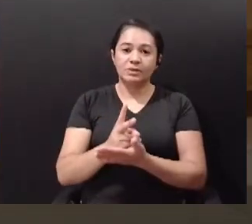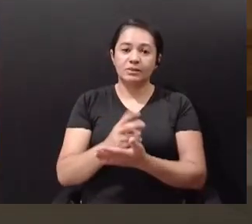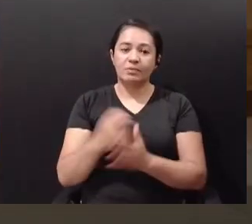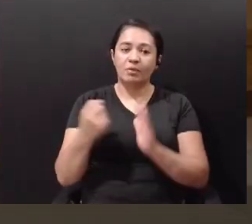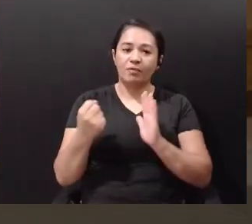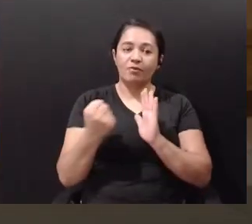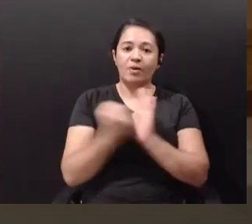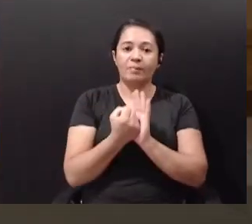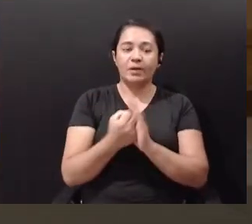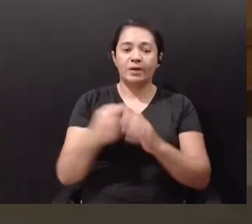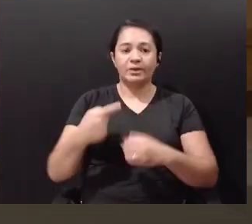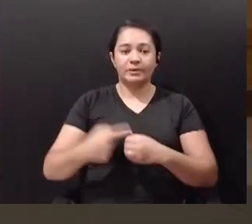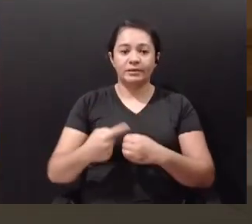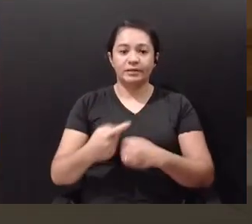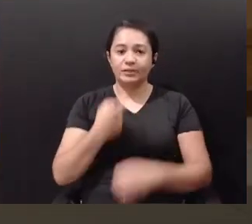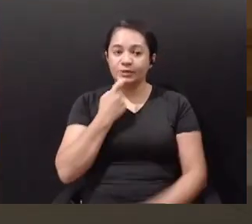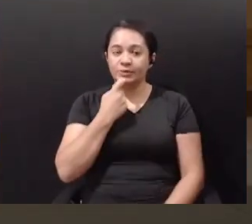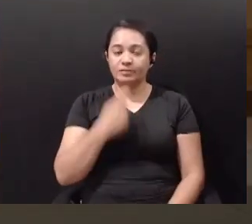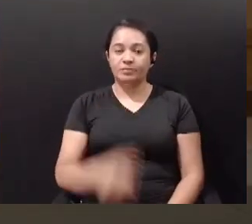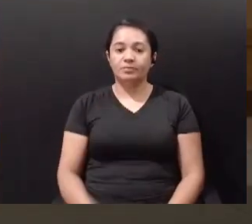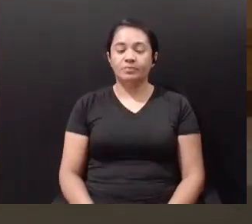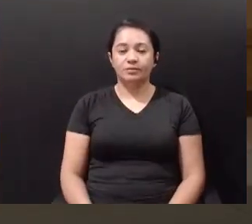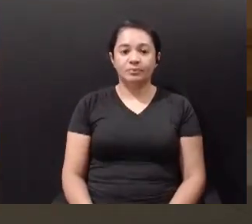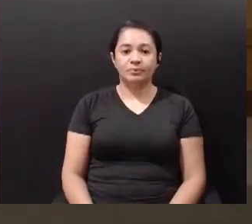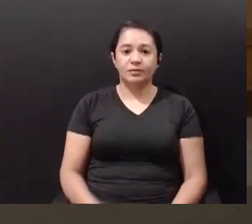né? E mesmo essa elite